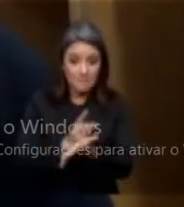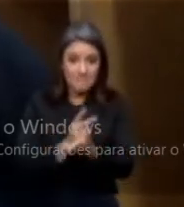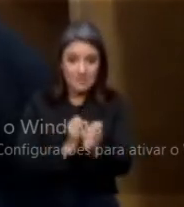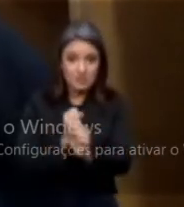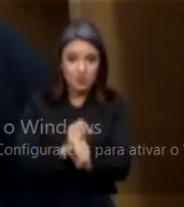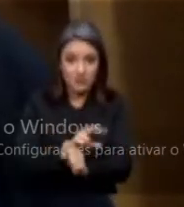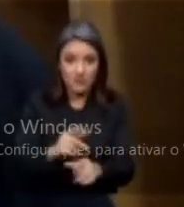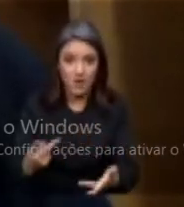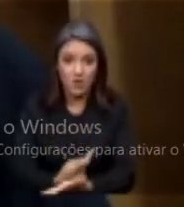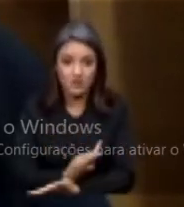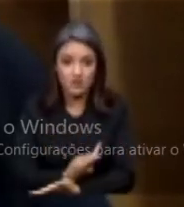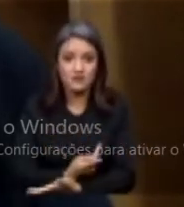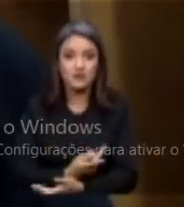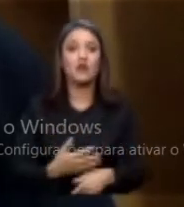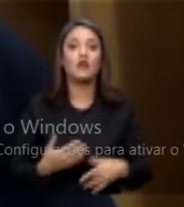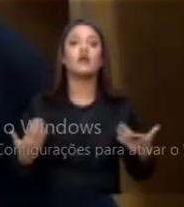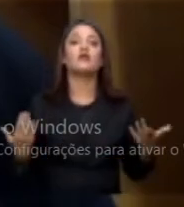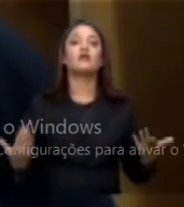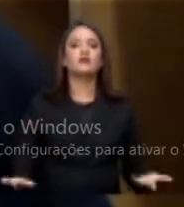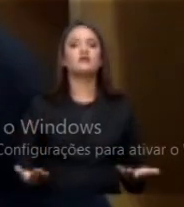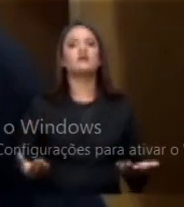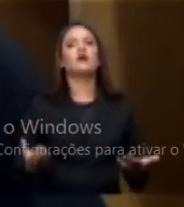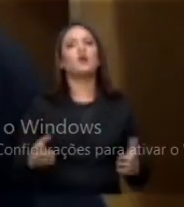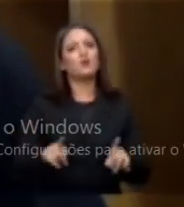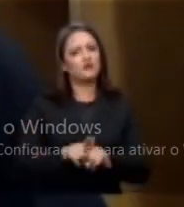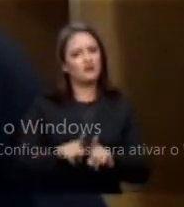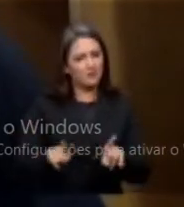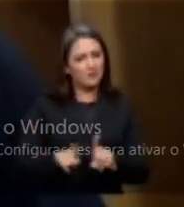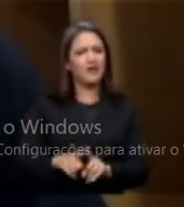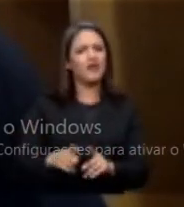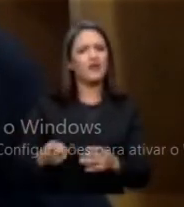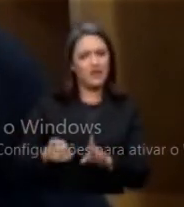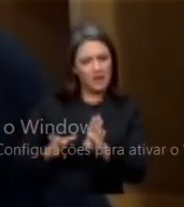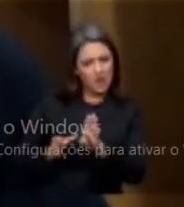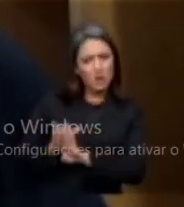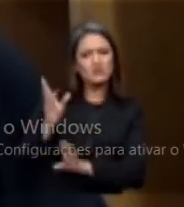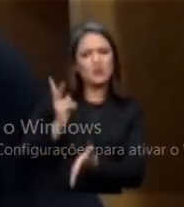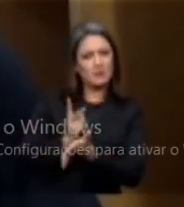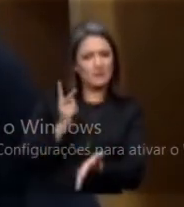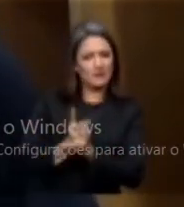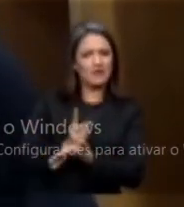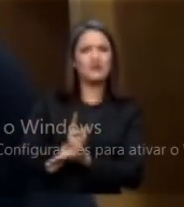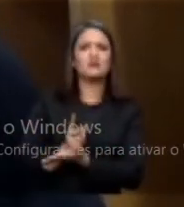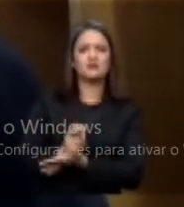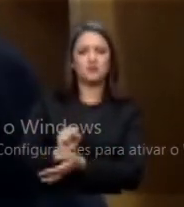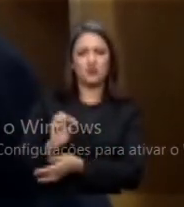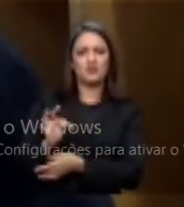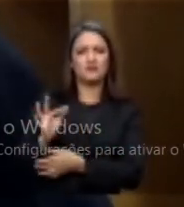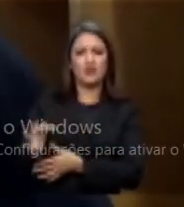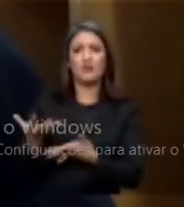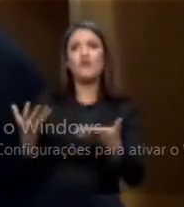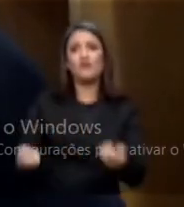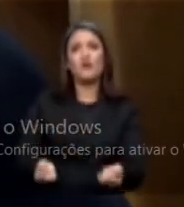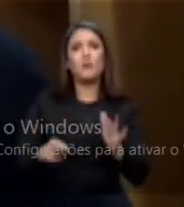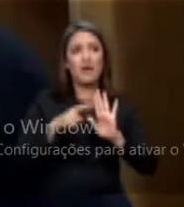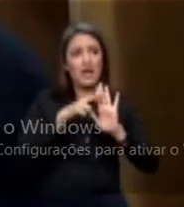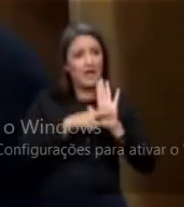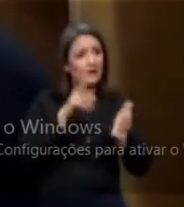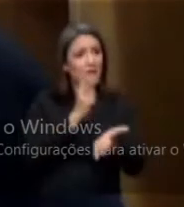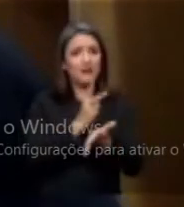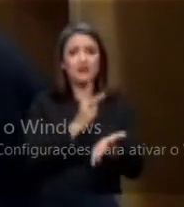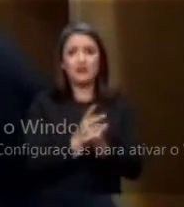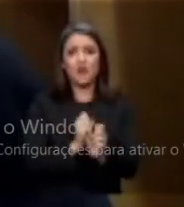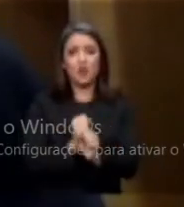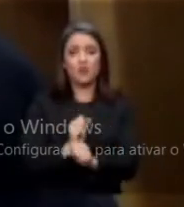eleições, essa recomendação também serve à Corte Constitucional. Preservemos as regras nos anos das eleições, só